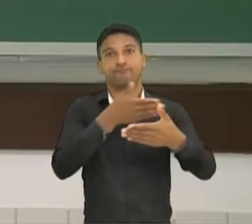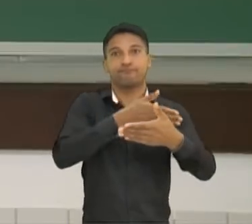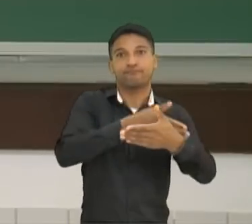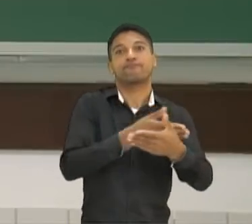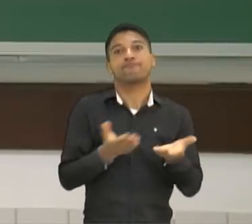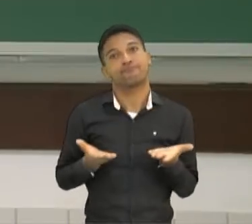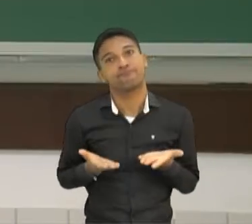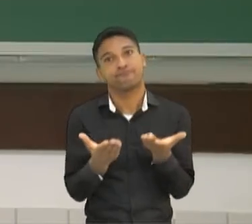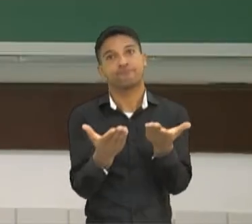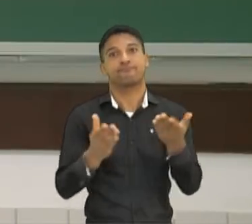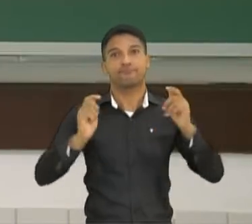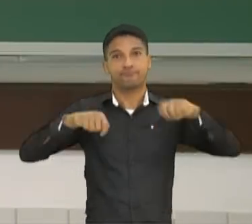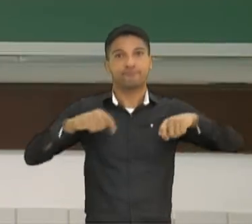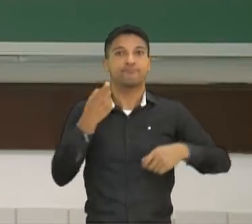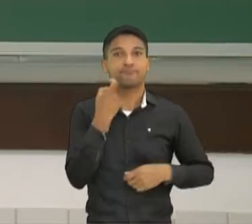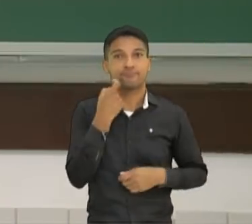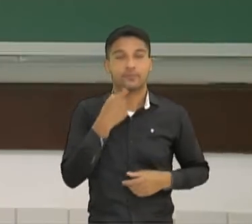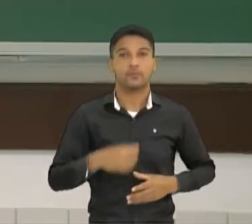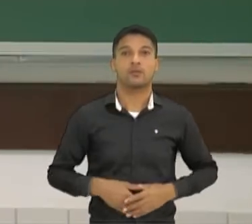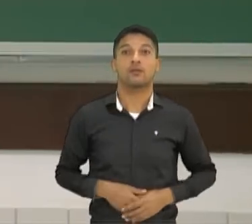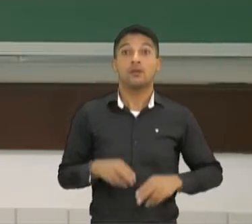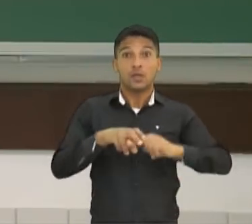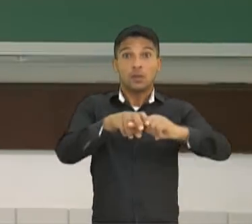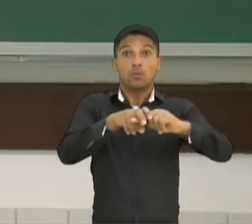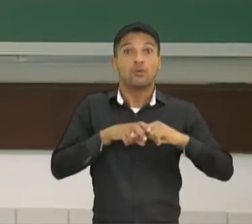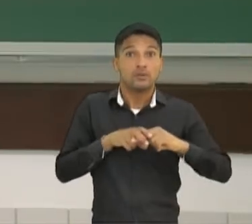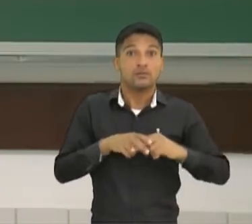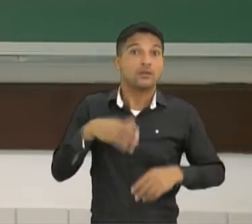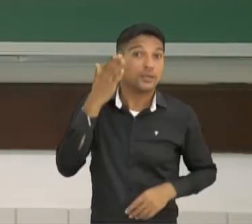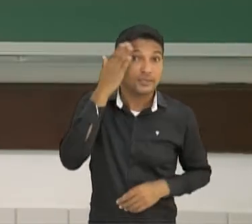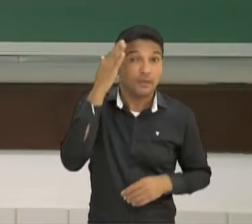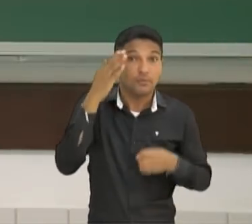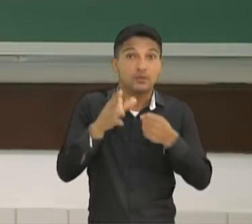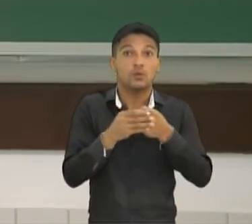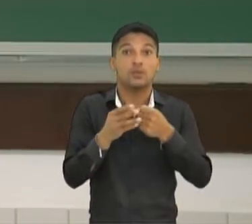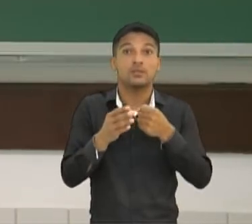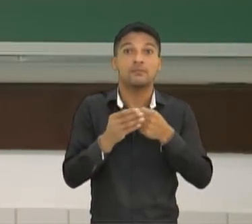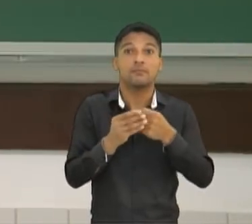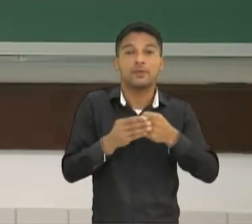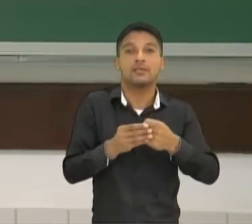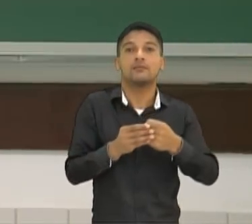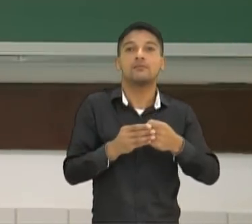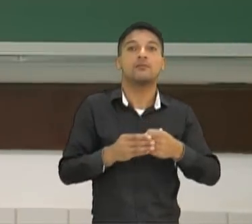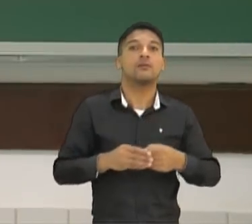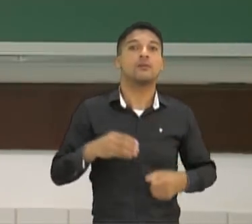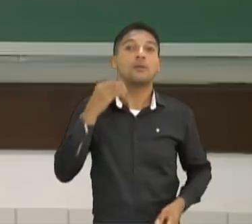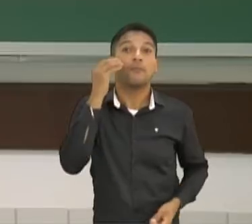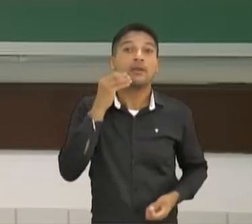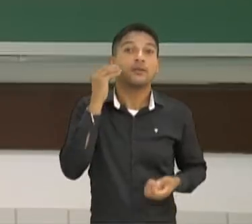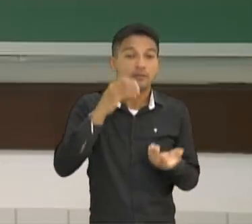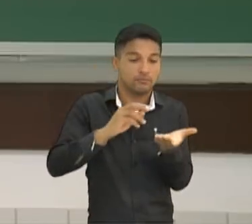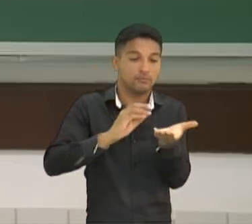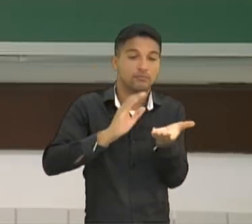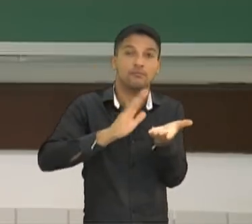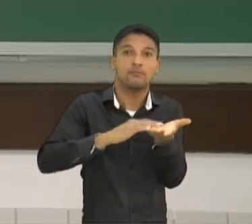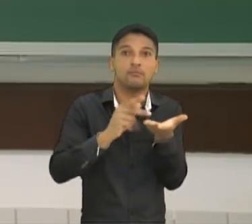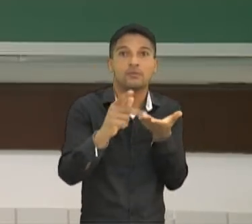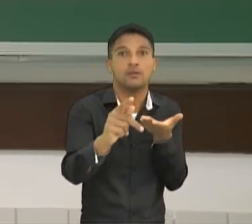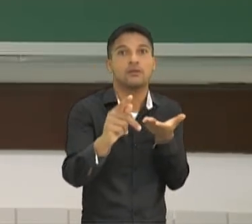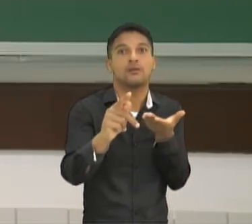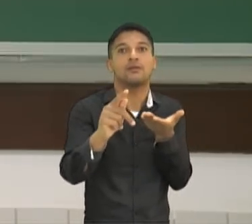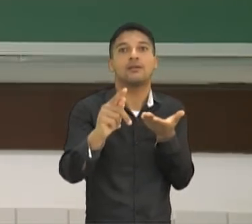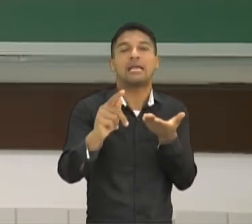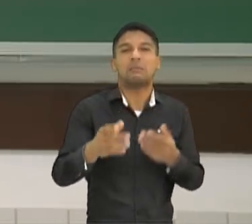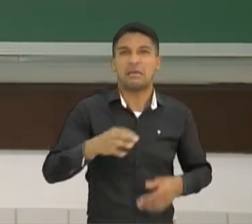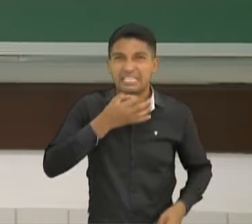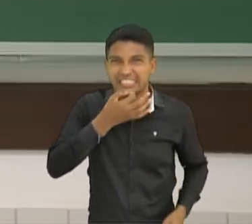questões folclóricas e a própria tradição popular de um modo geral, tá? Ok? A questão dos